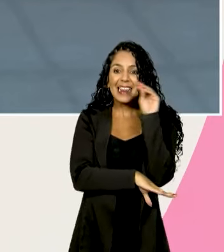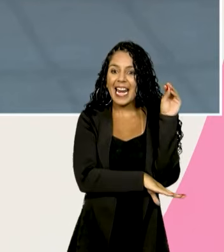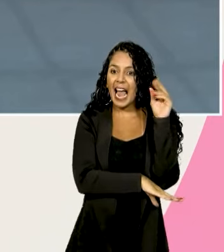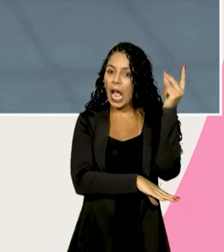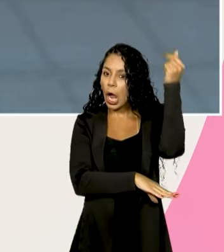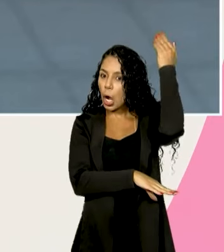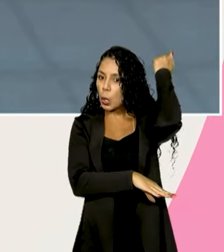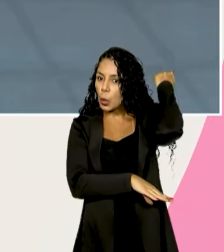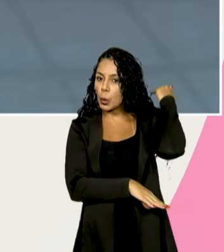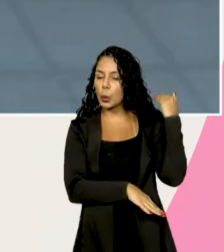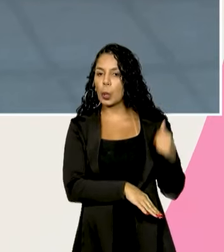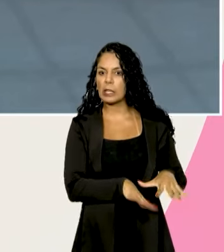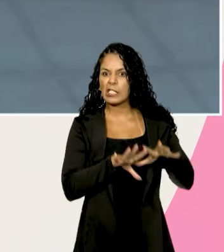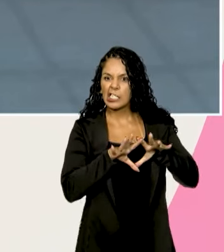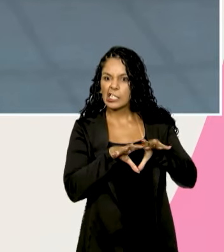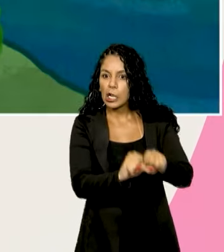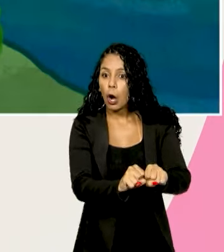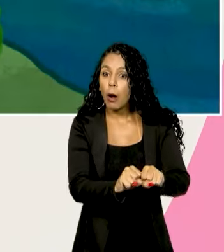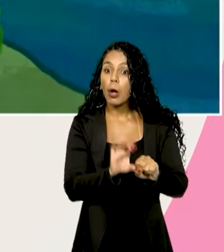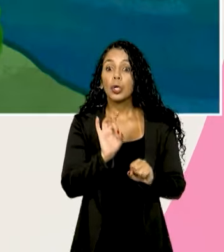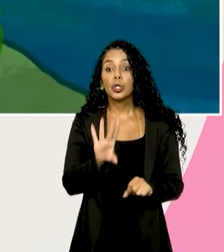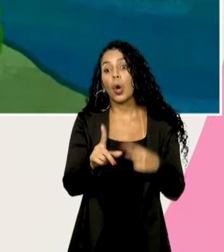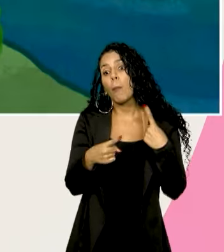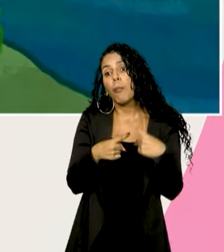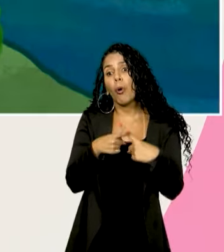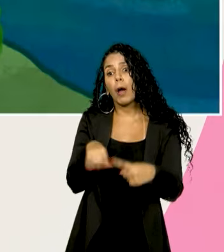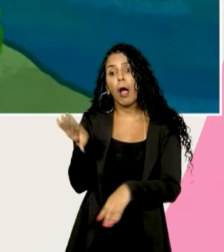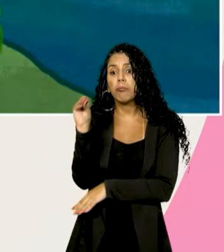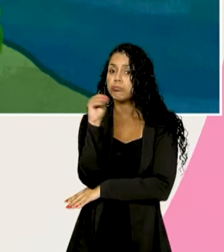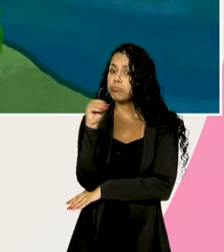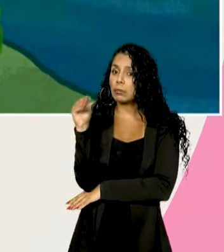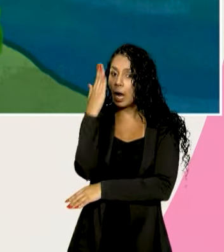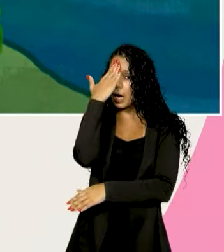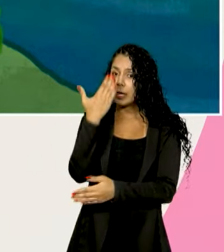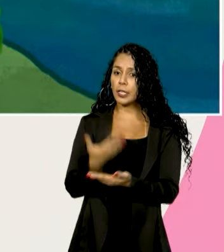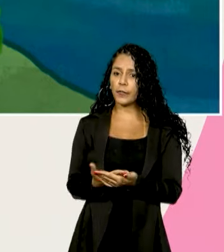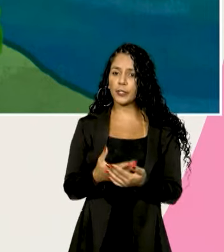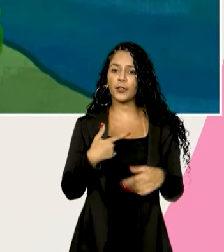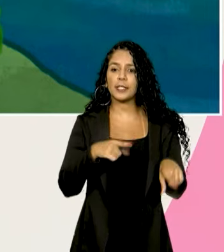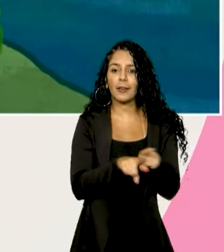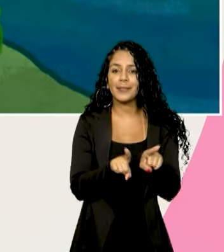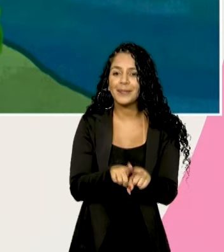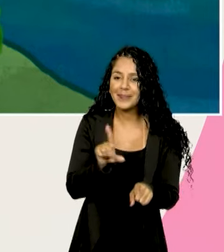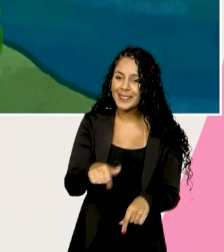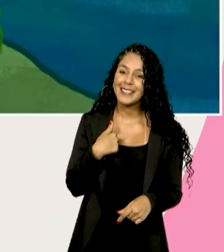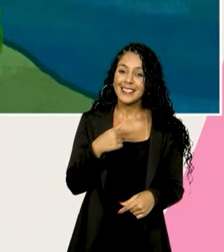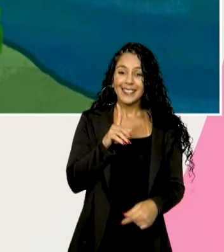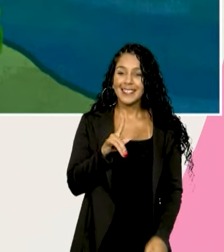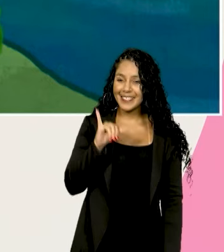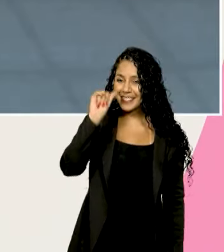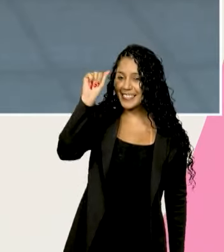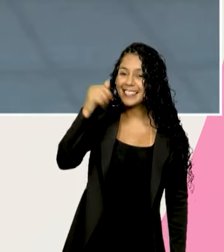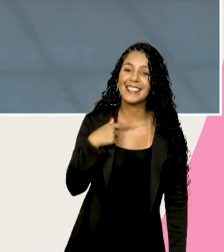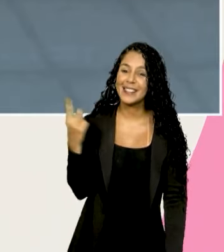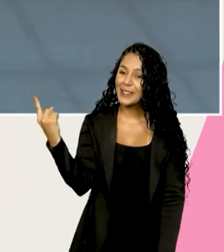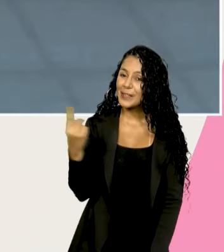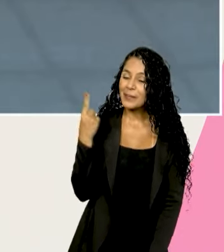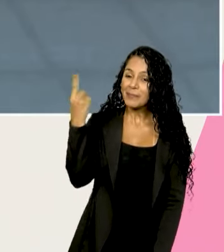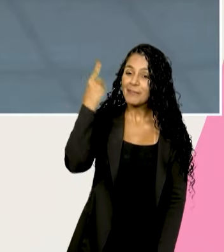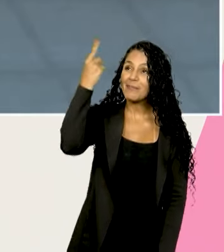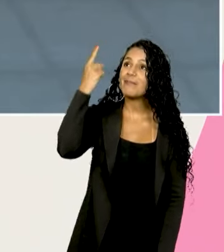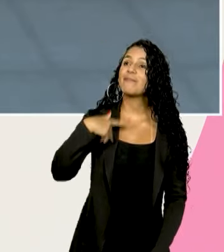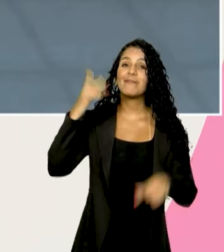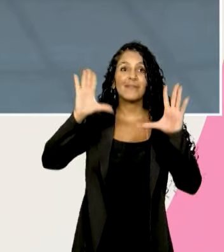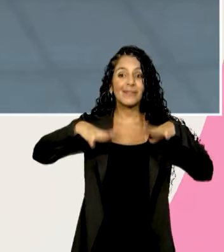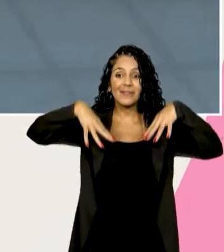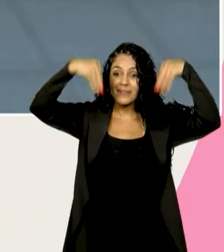eram perseguidos só por serem dragões. Acredita? Certo dia, lá nesse quarto mais alto da torre mais alta